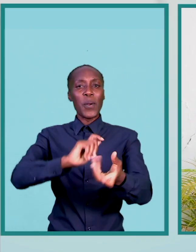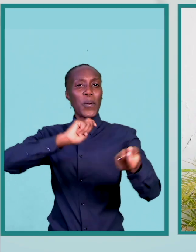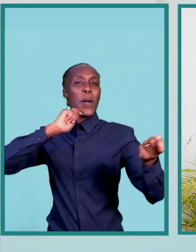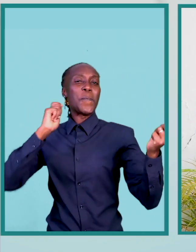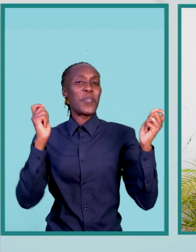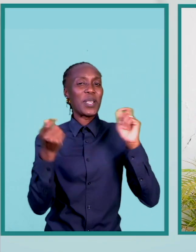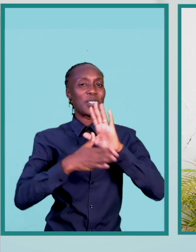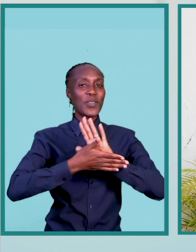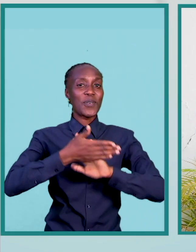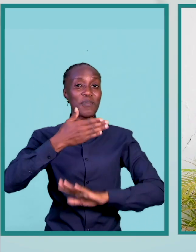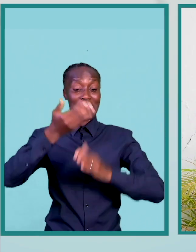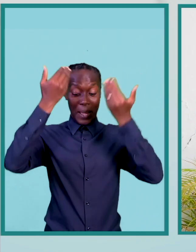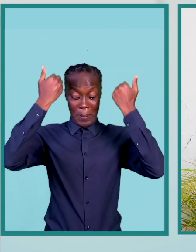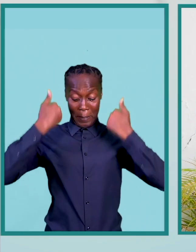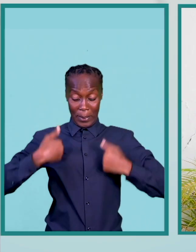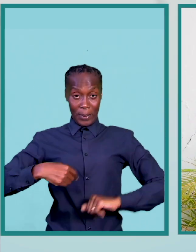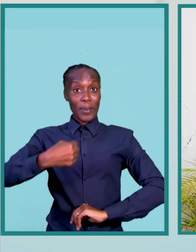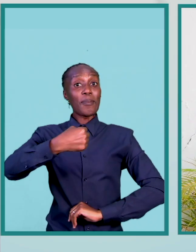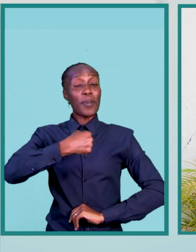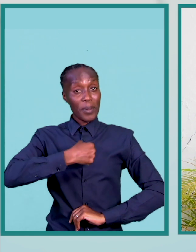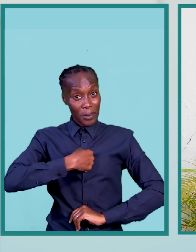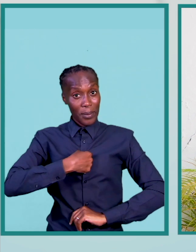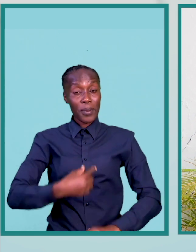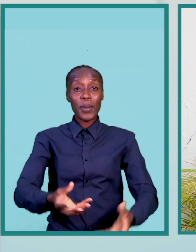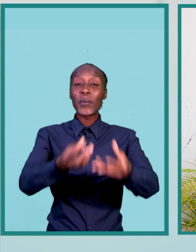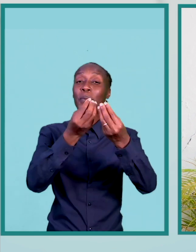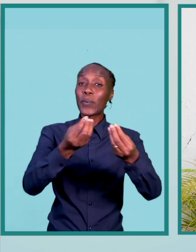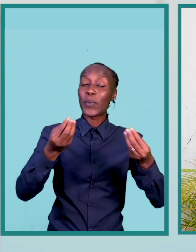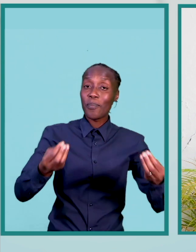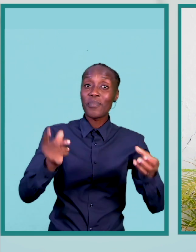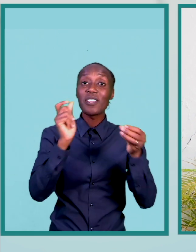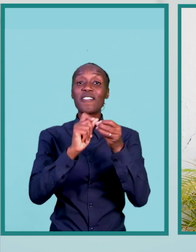prematuras. A mudança parte de nós. Temos que saber como